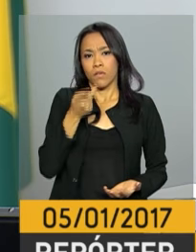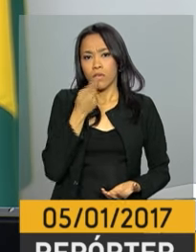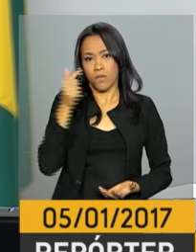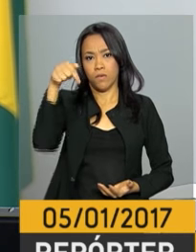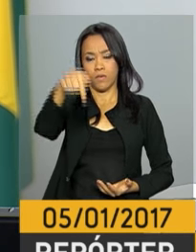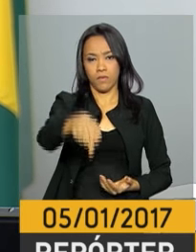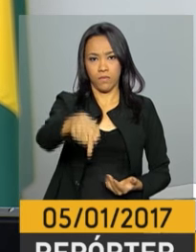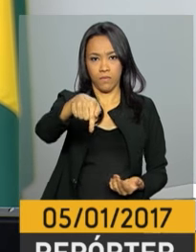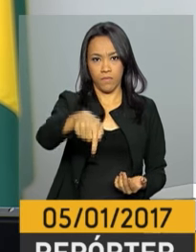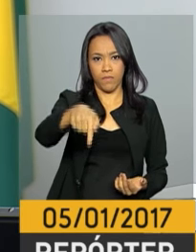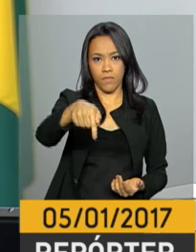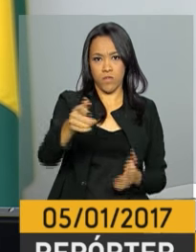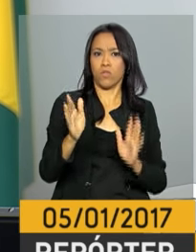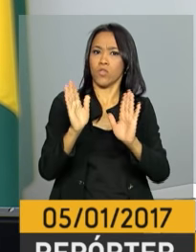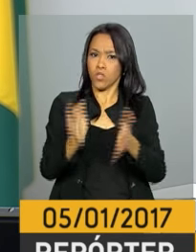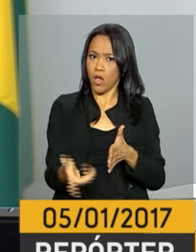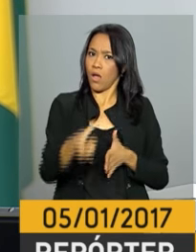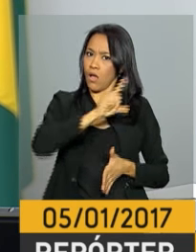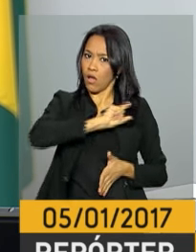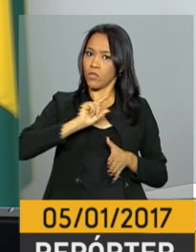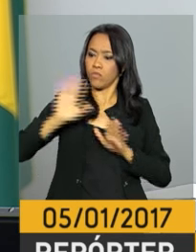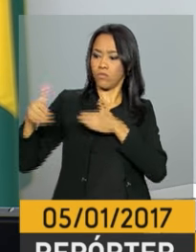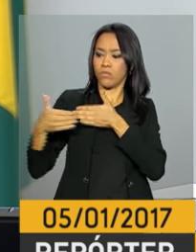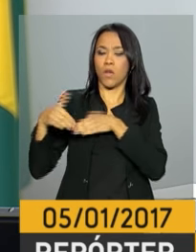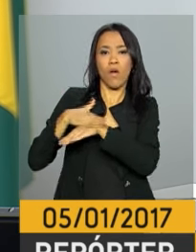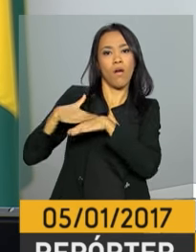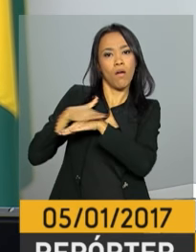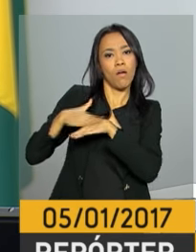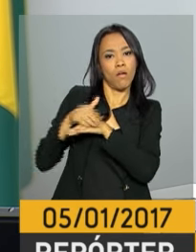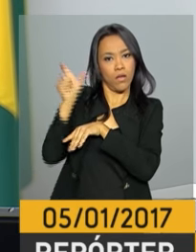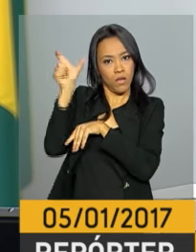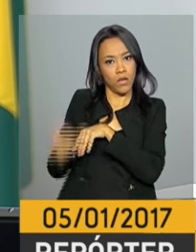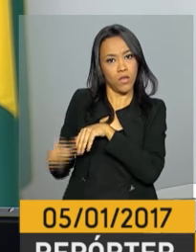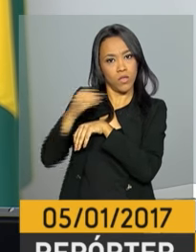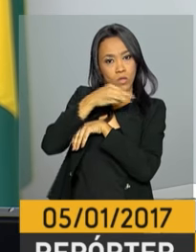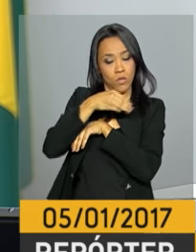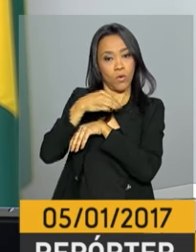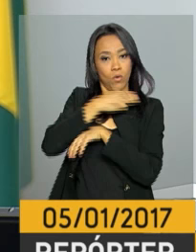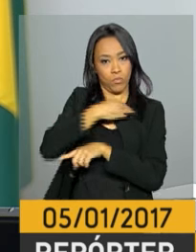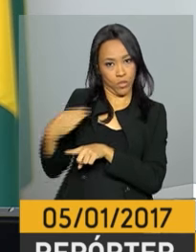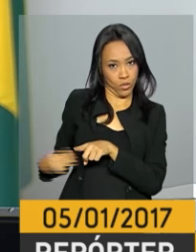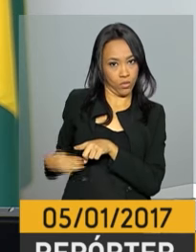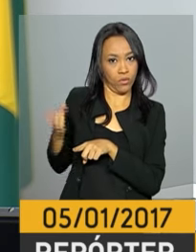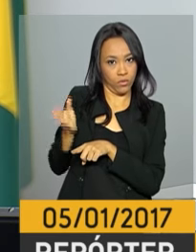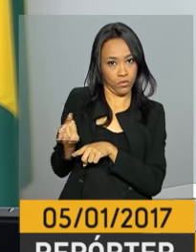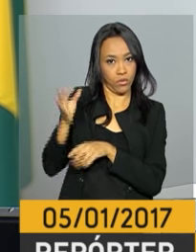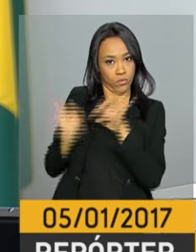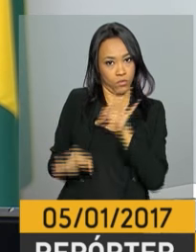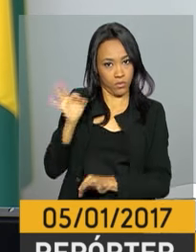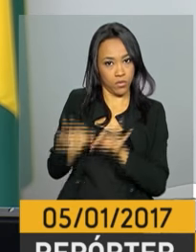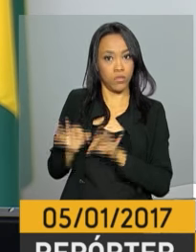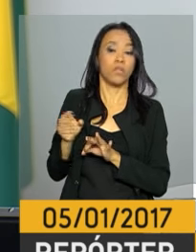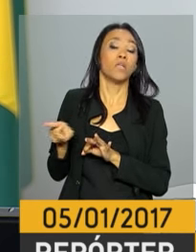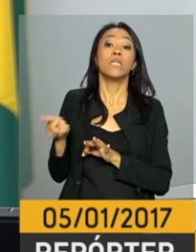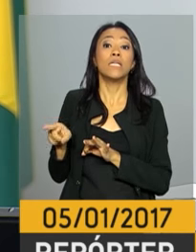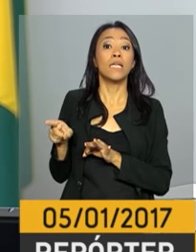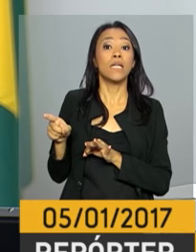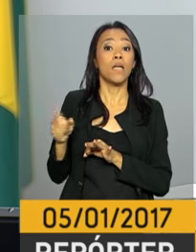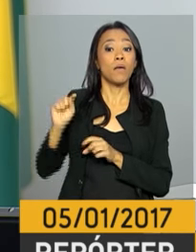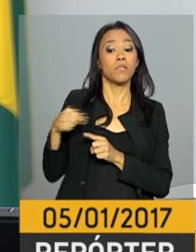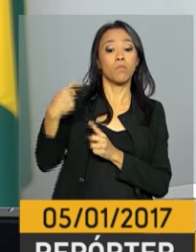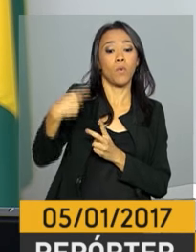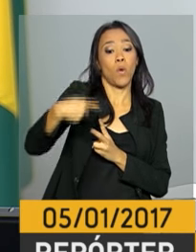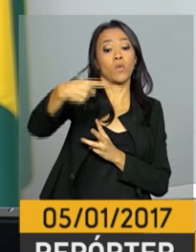é viajar conversei com o ministro alexandre que nestas reuniões próximas que ele fizer haverá uma determinação